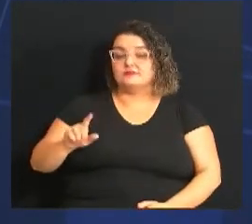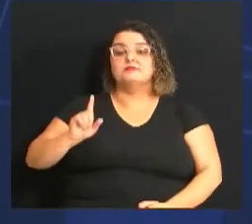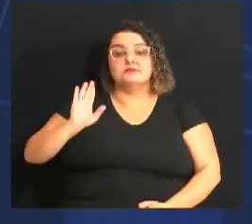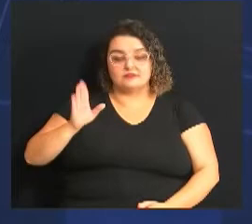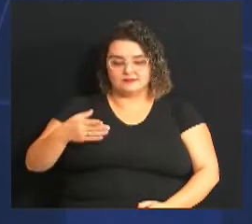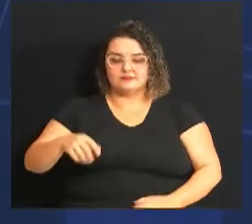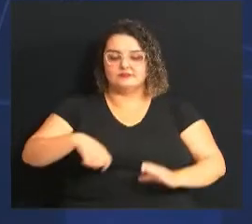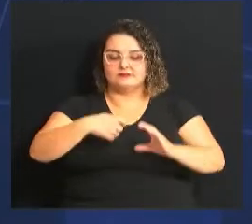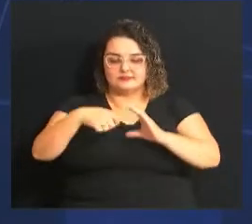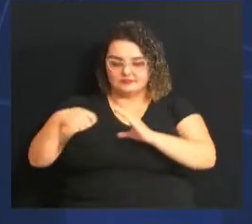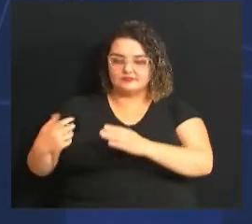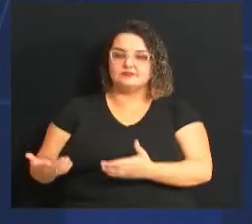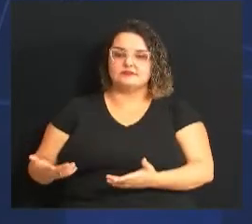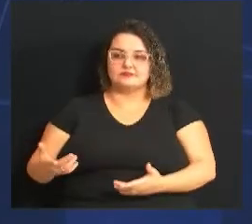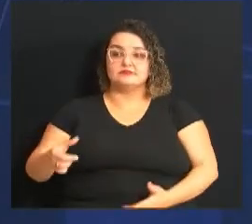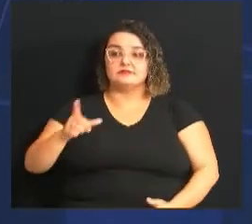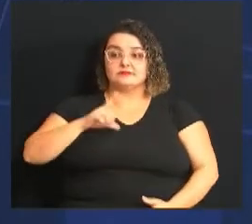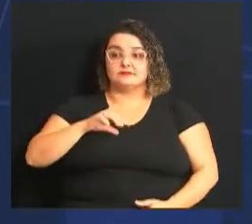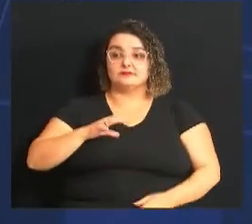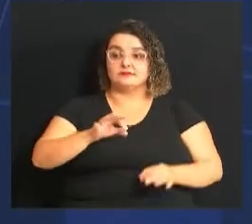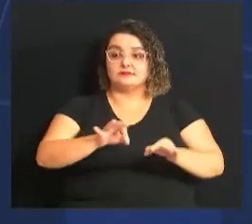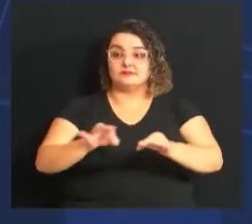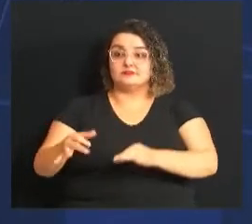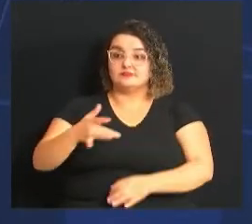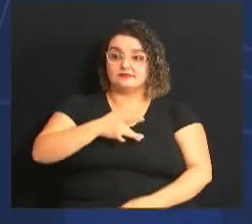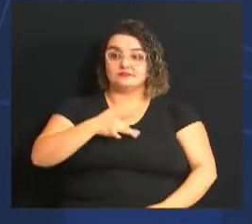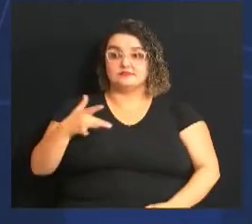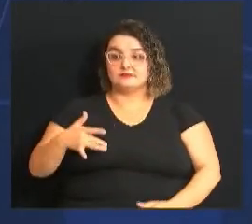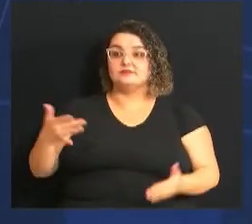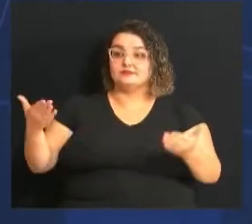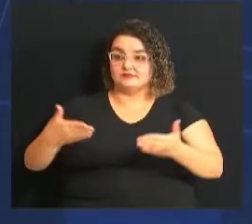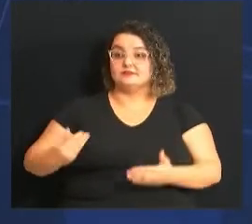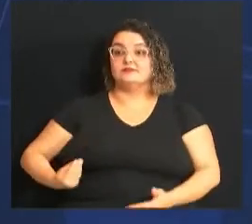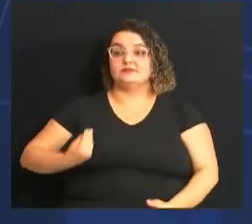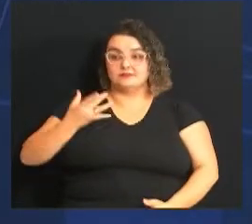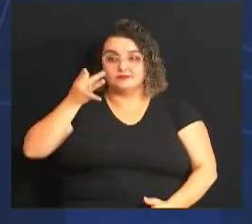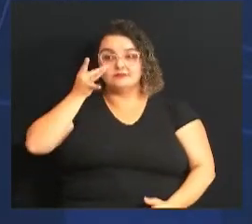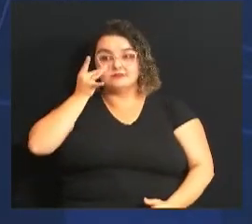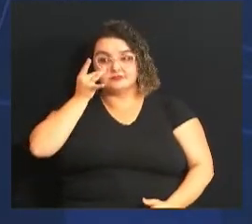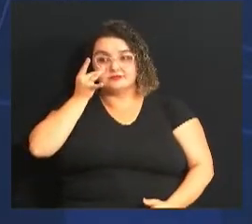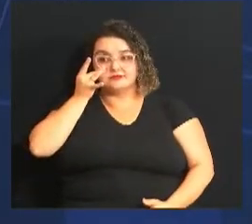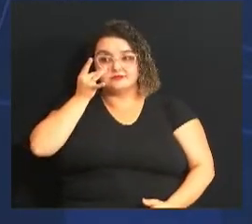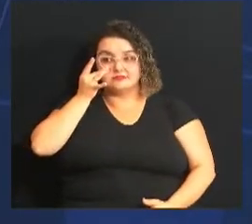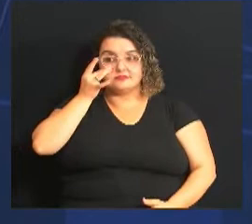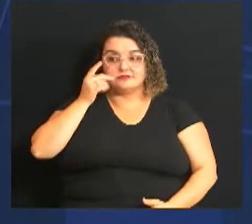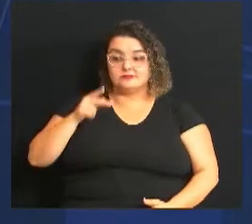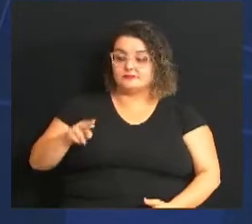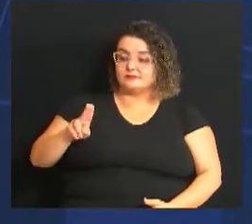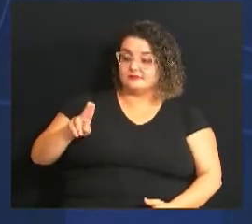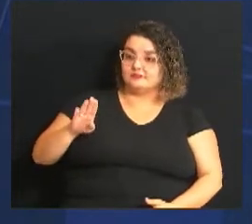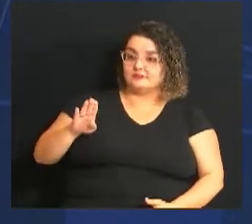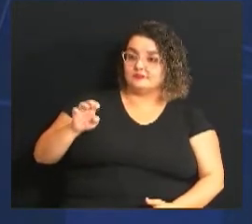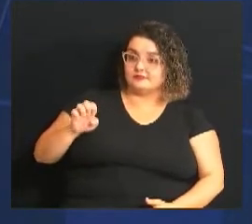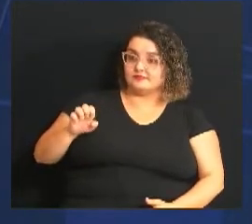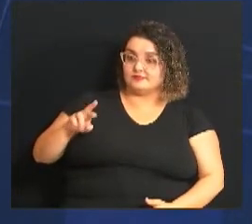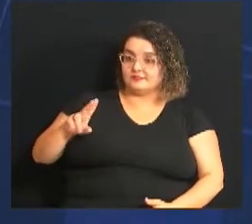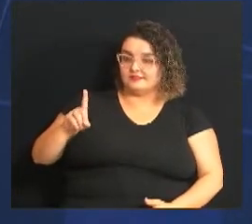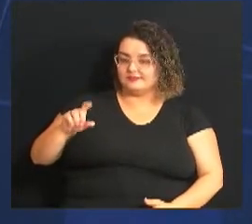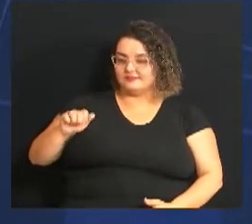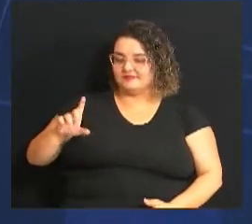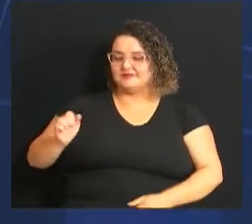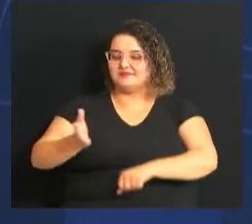nossos estúdios. Tem o nosso quadro Saúde Agora ao vivo, que vai falar sobre puberdade precoce. Não saia daí.